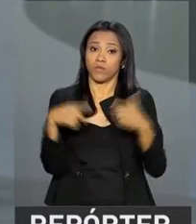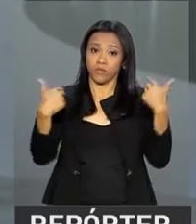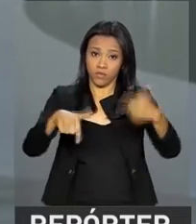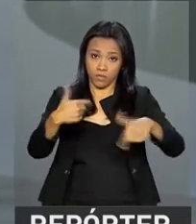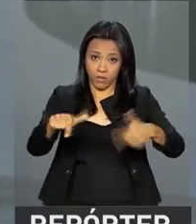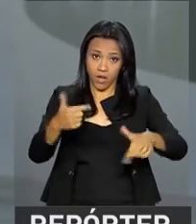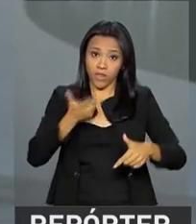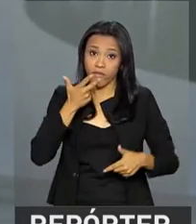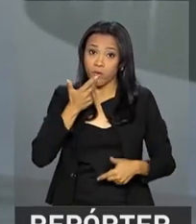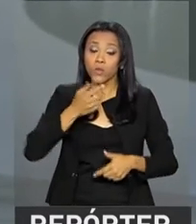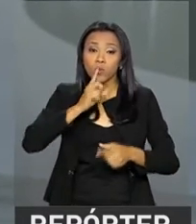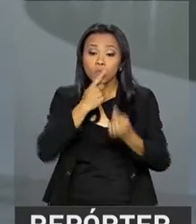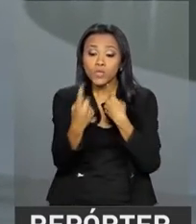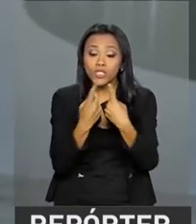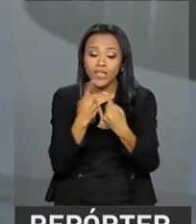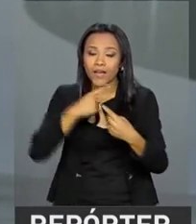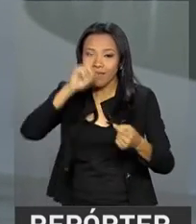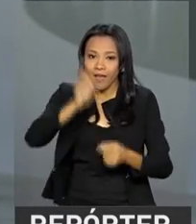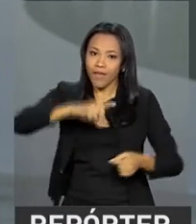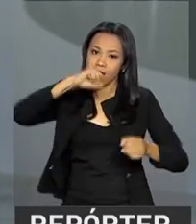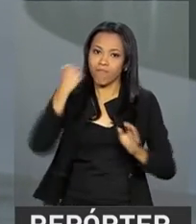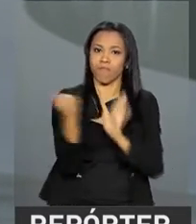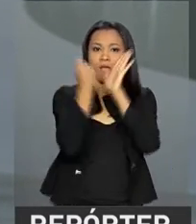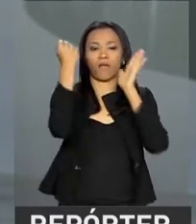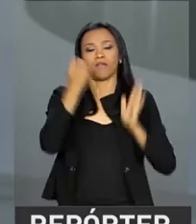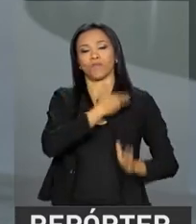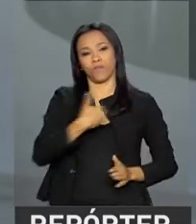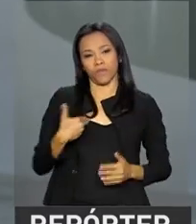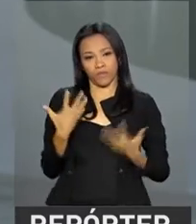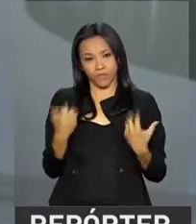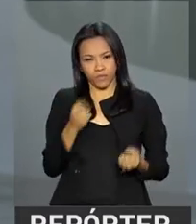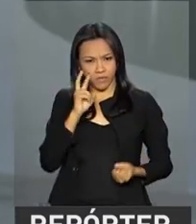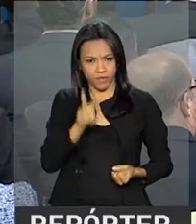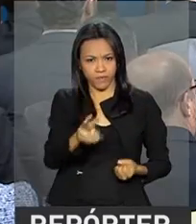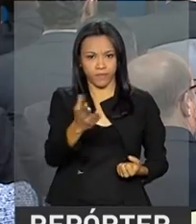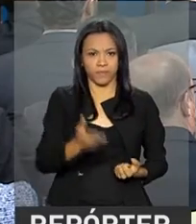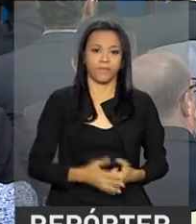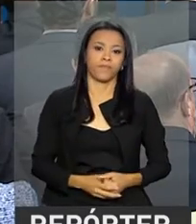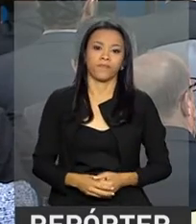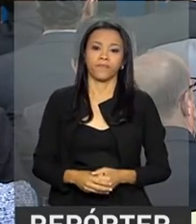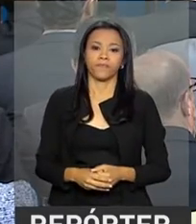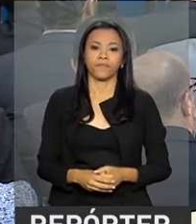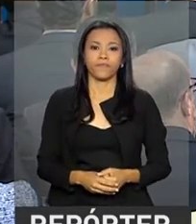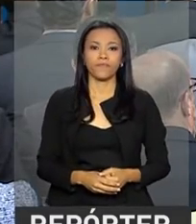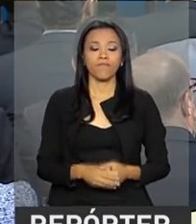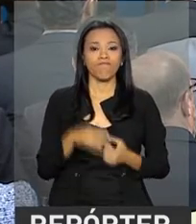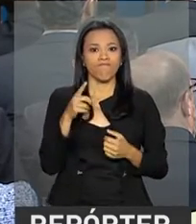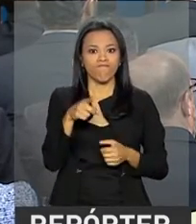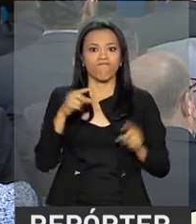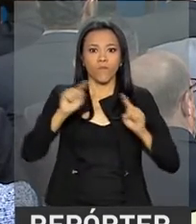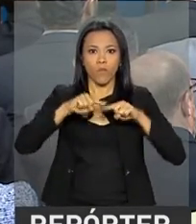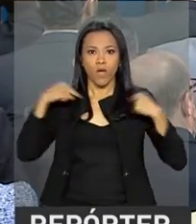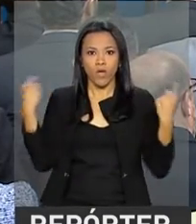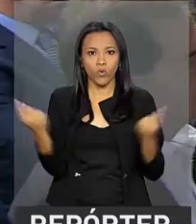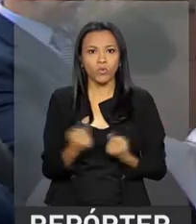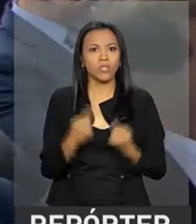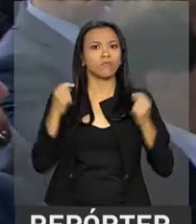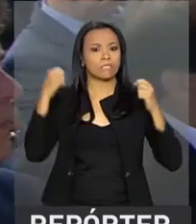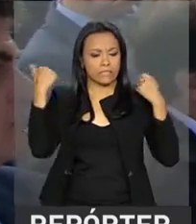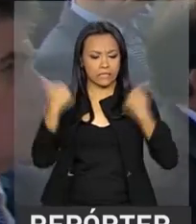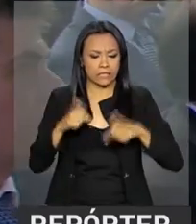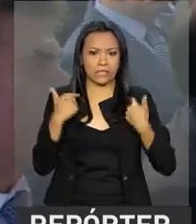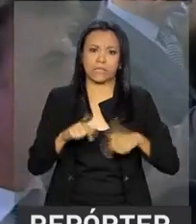que o diálogo é a marca de seu governo. Vamos ver como foi. Foi uma reunião de trabalho